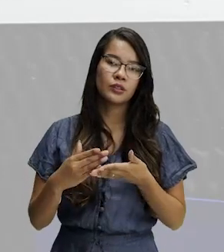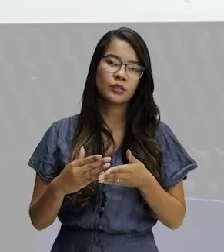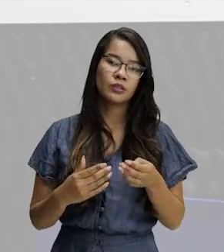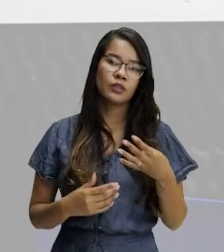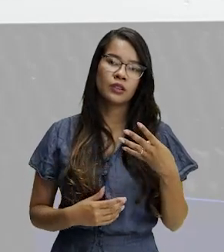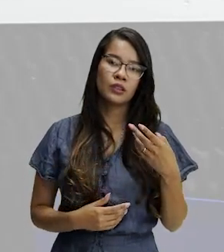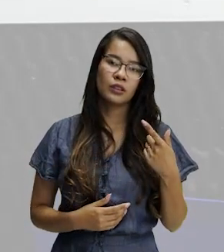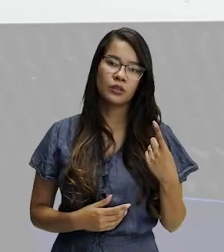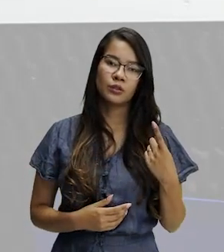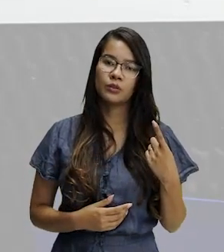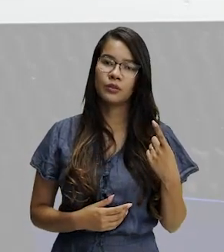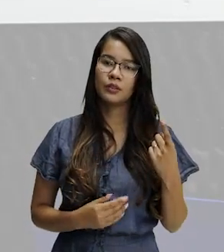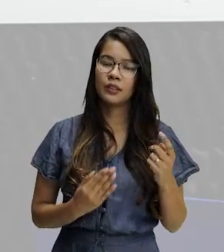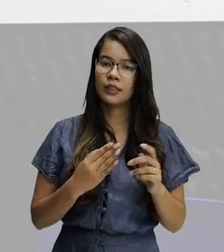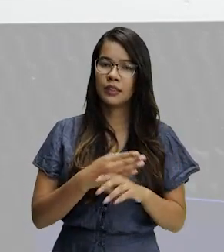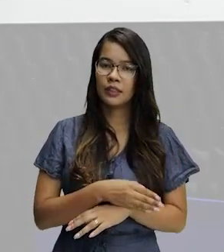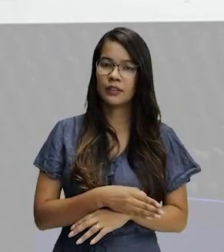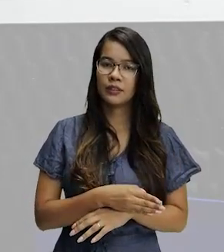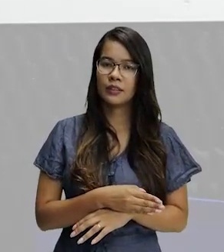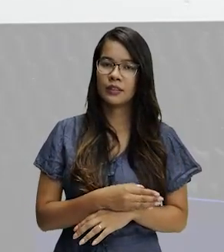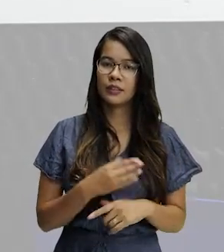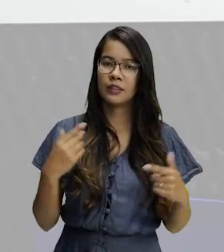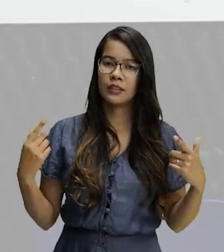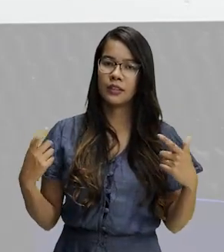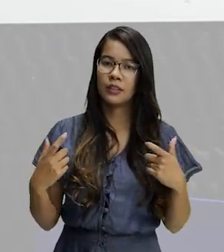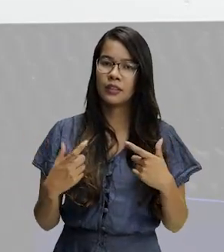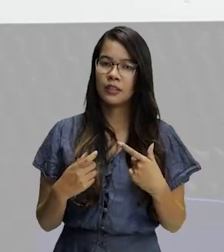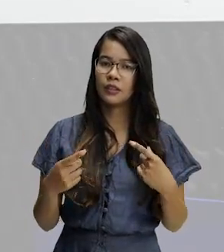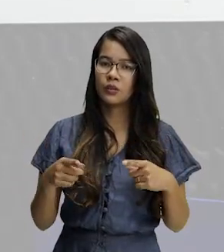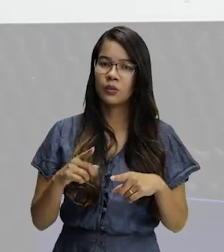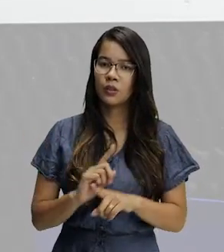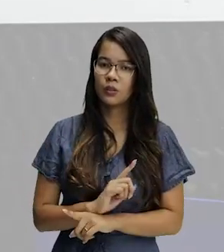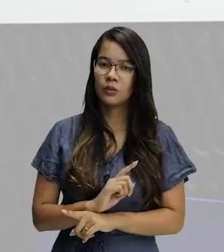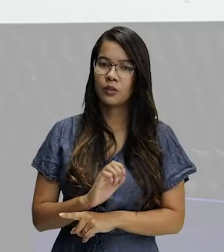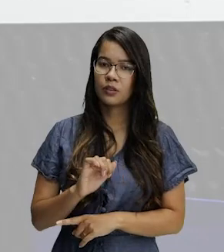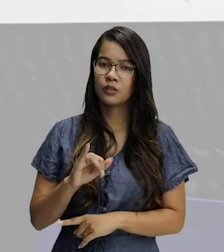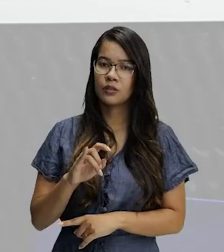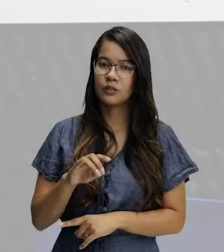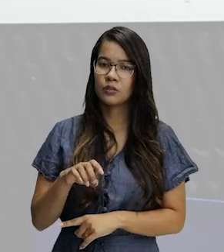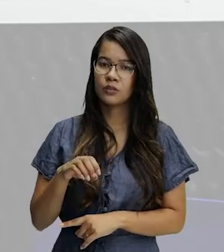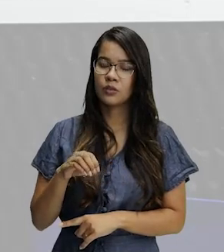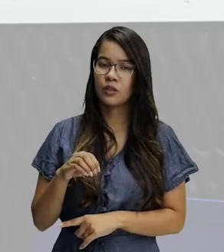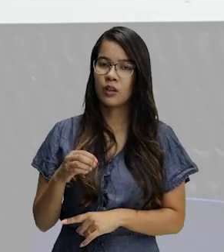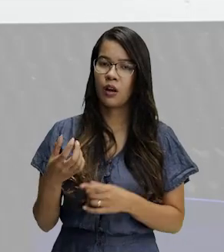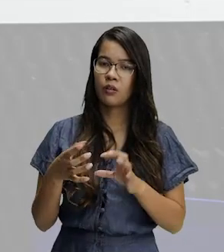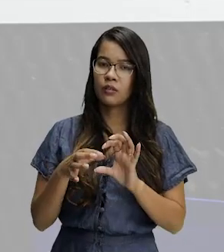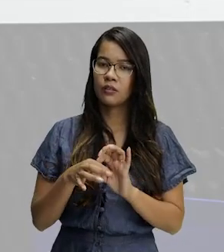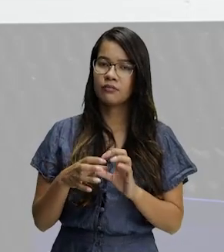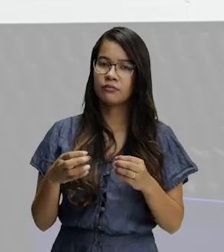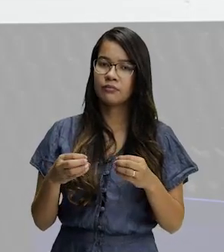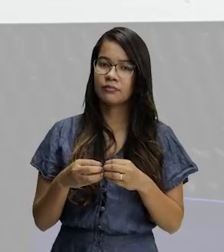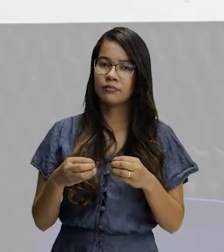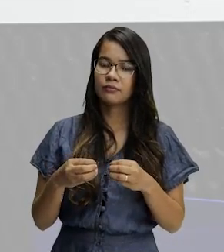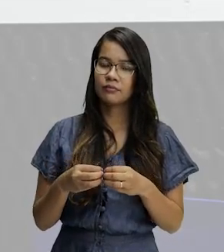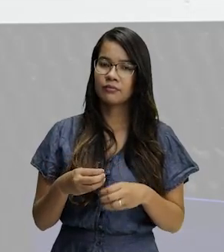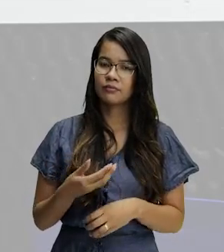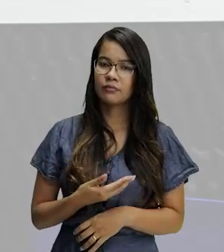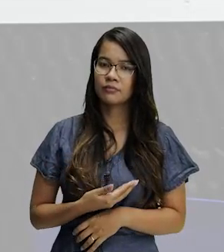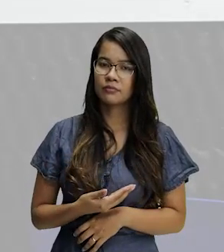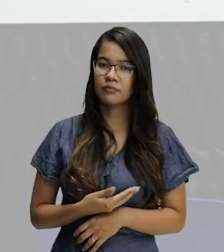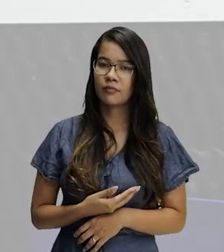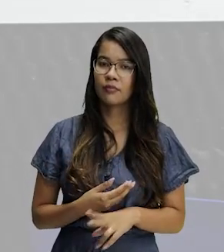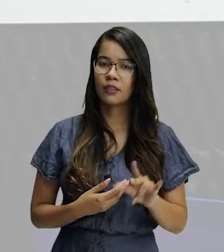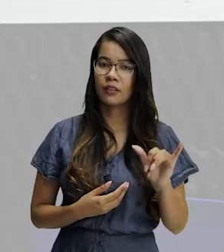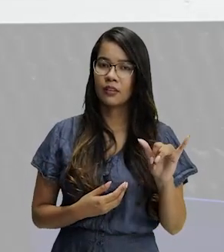Estados Unidos entram na guerra contra o eixo, ao lado dos aliados. Essa entrada dos Estados Unidos